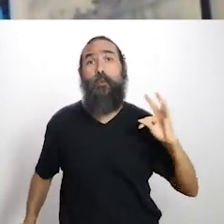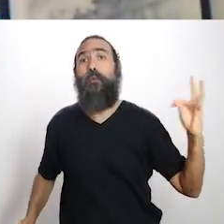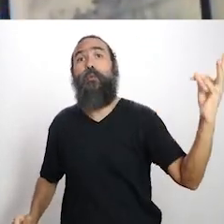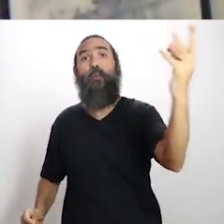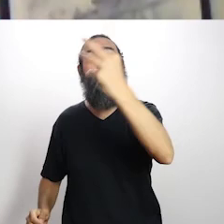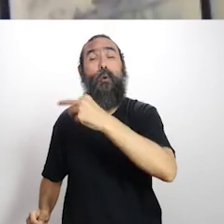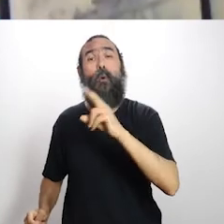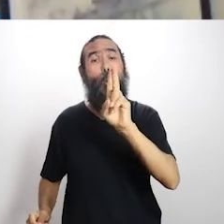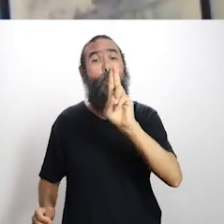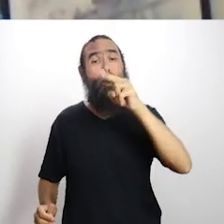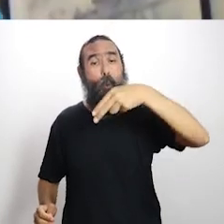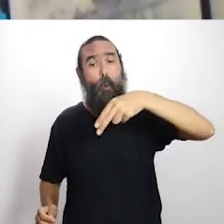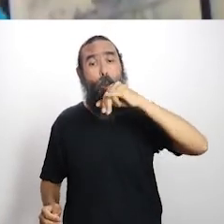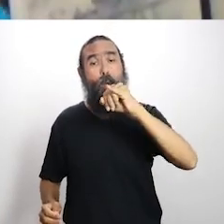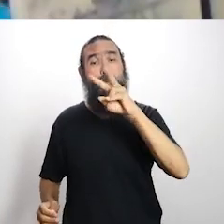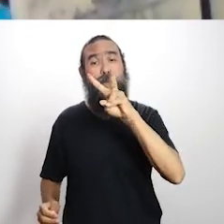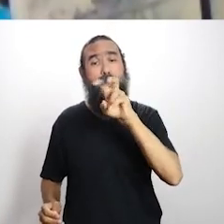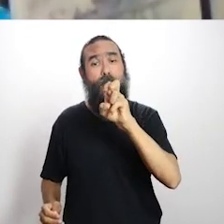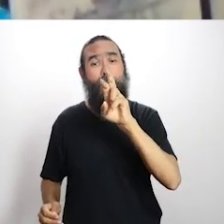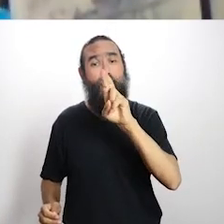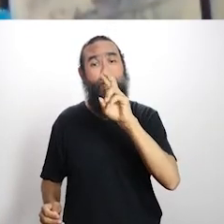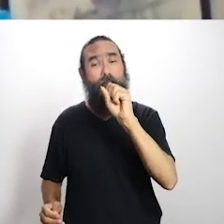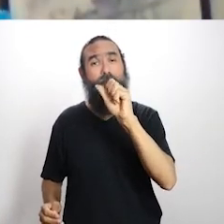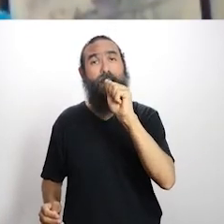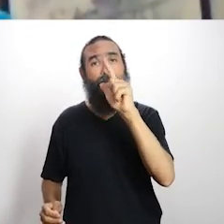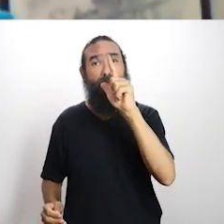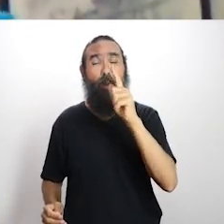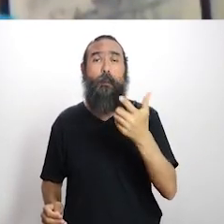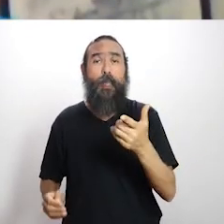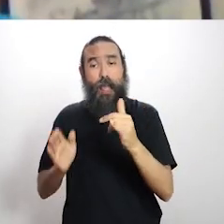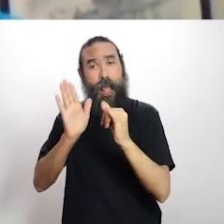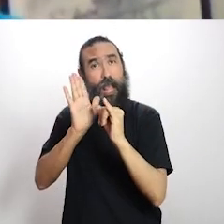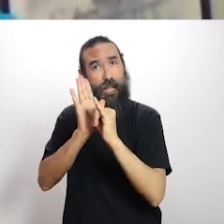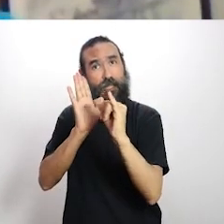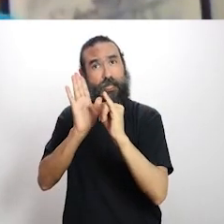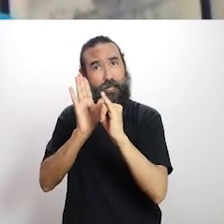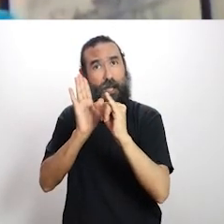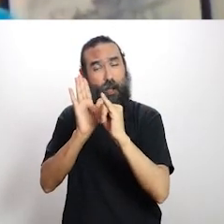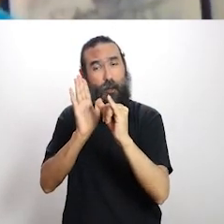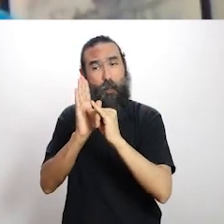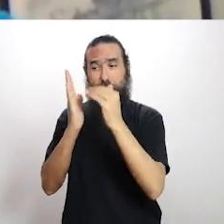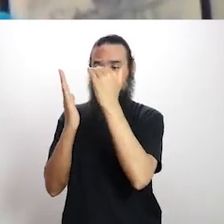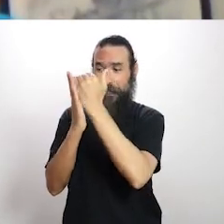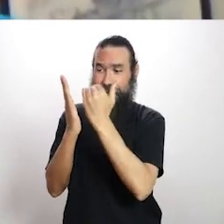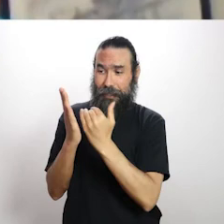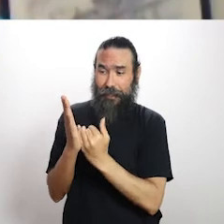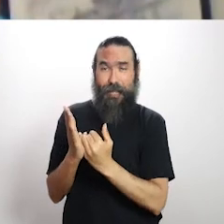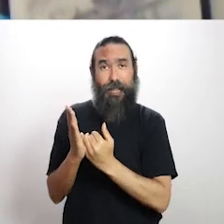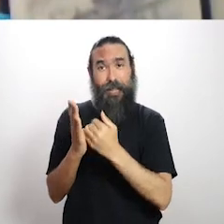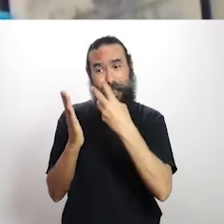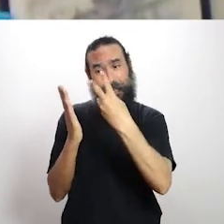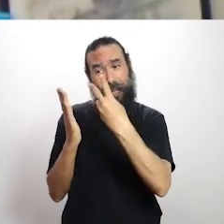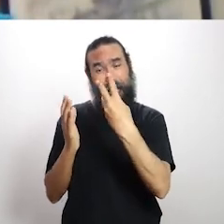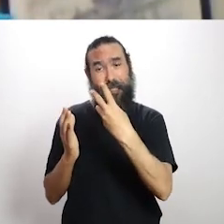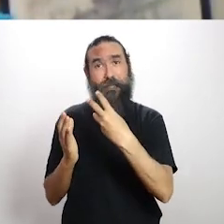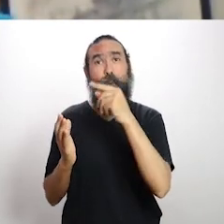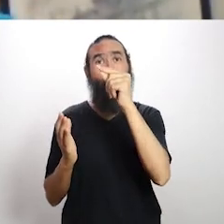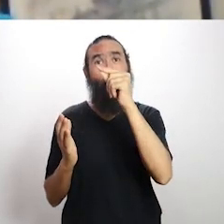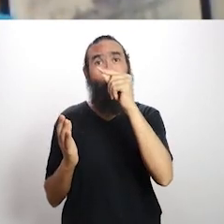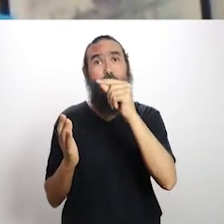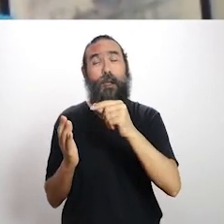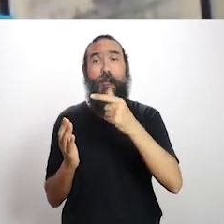bastante da no mínimo 600 milhões bem que eu acredito que vai dar bem mais que isso e